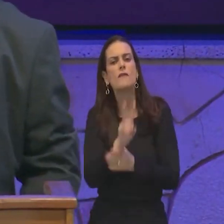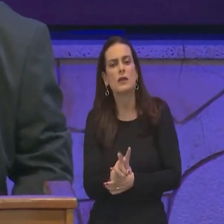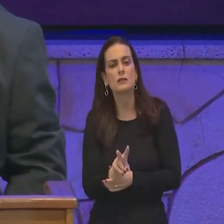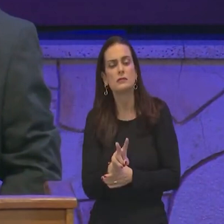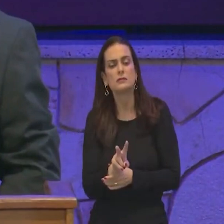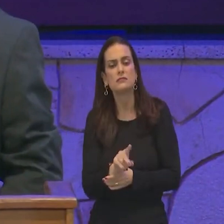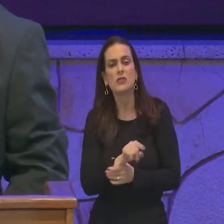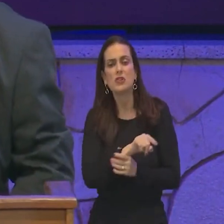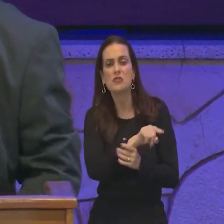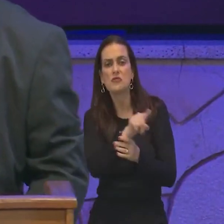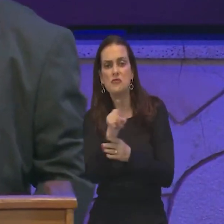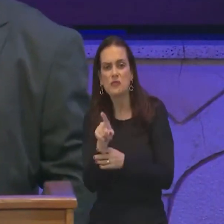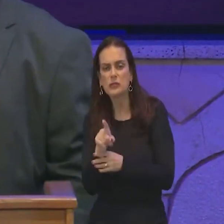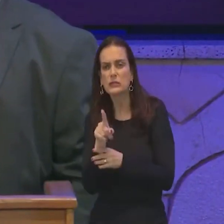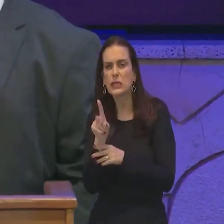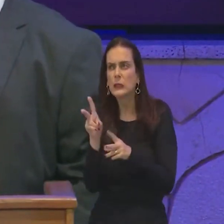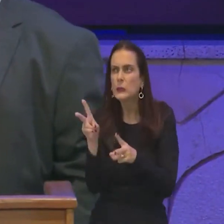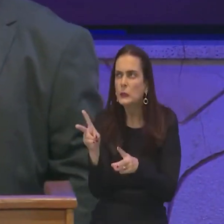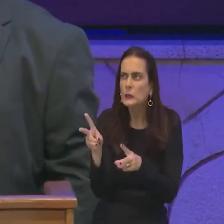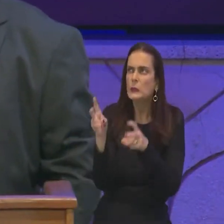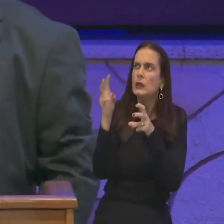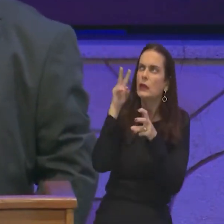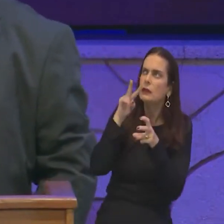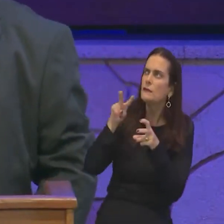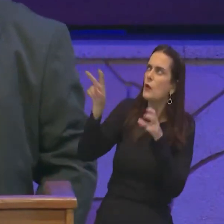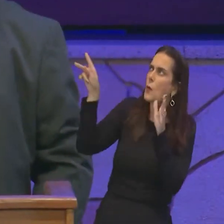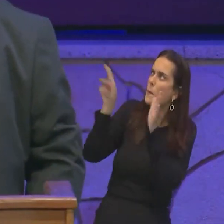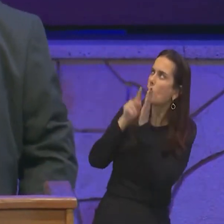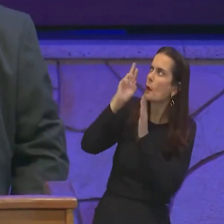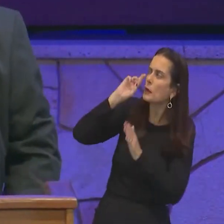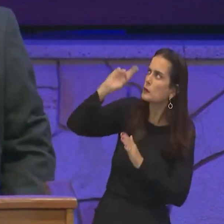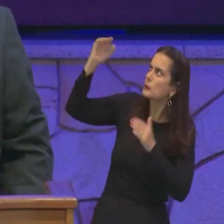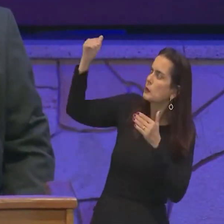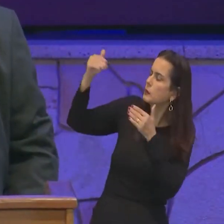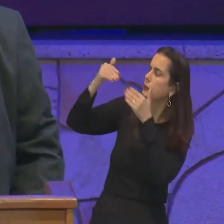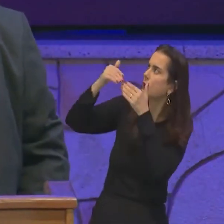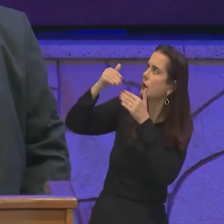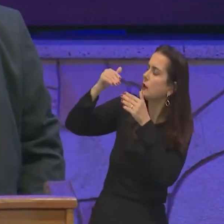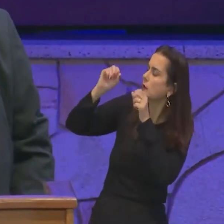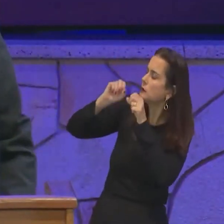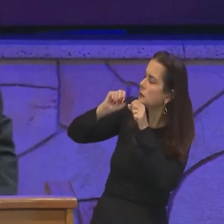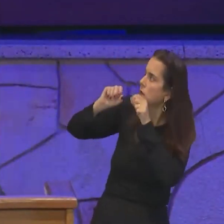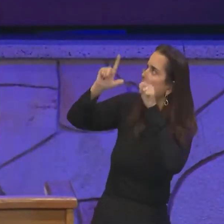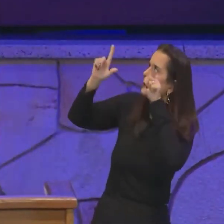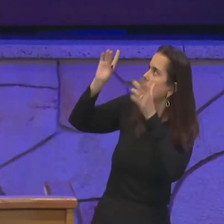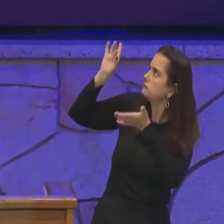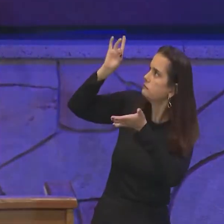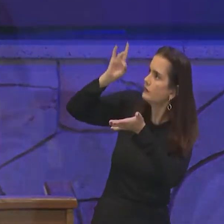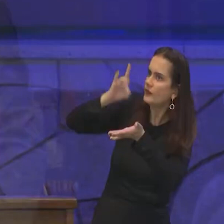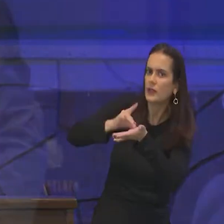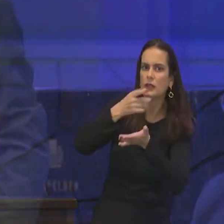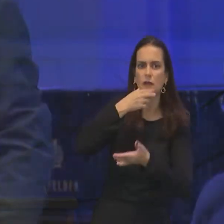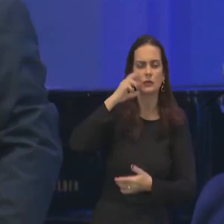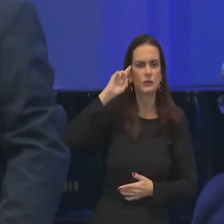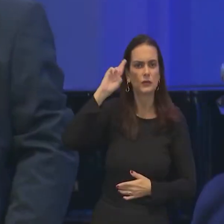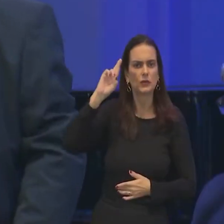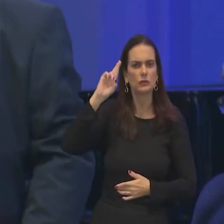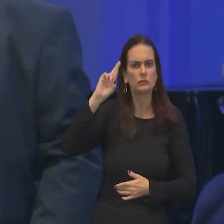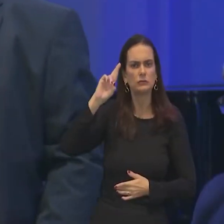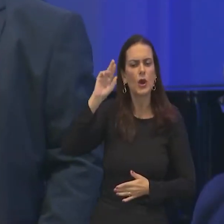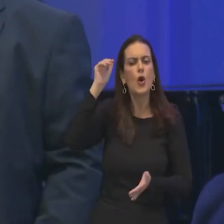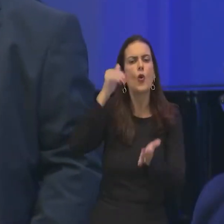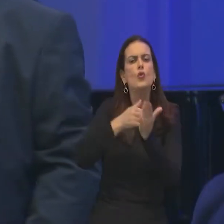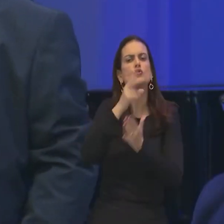que você teve uma visão do Senhor, uma visão assim completa, real, verdadeira com o Senhor? Qual foi a